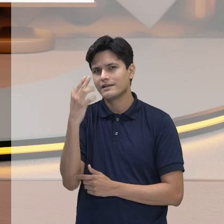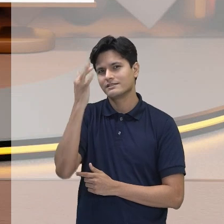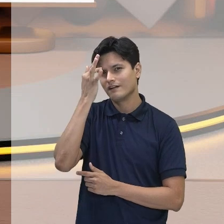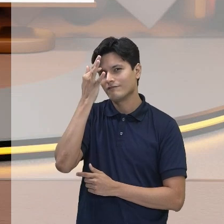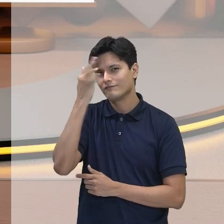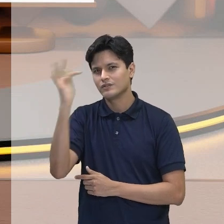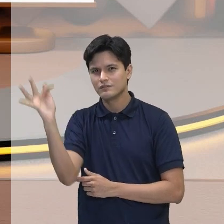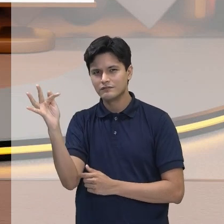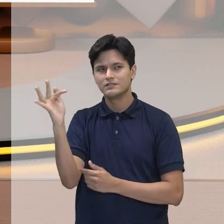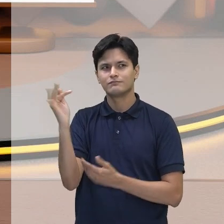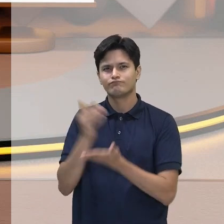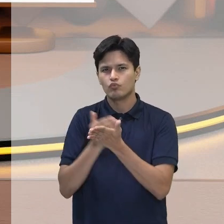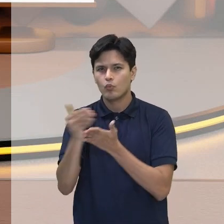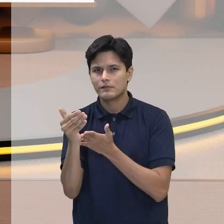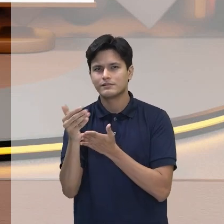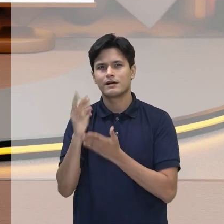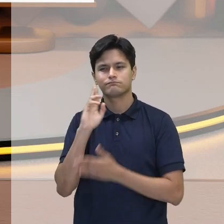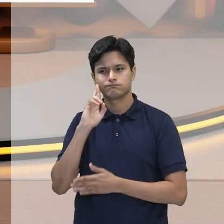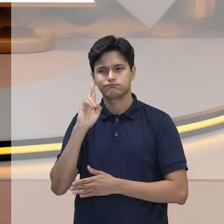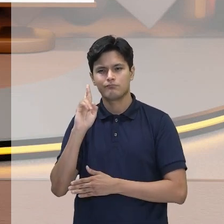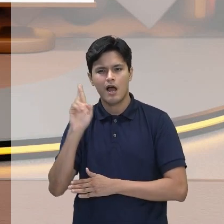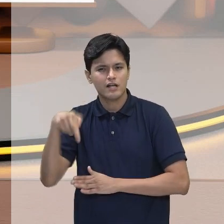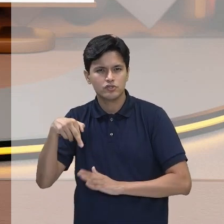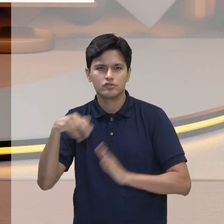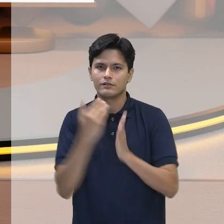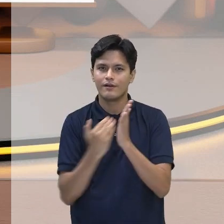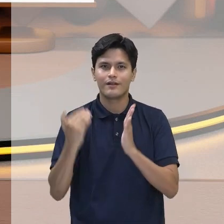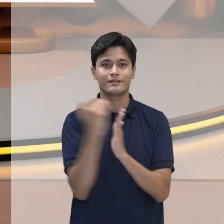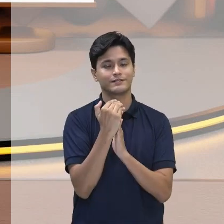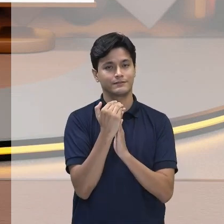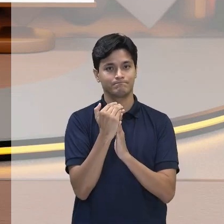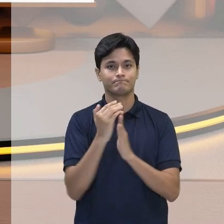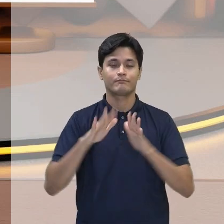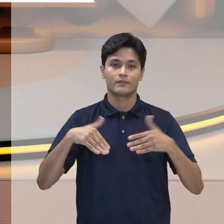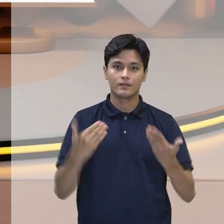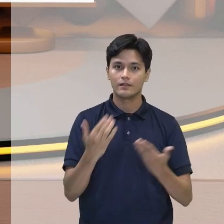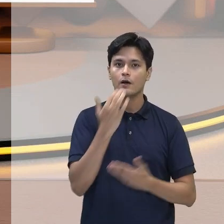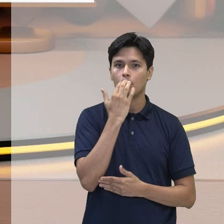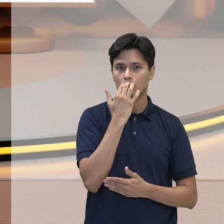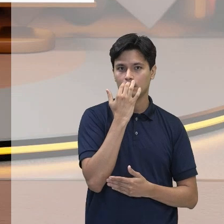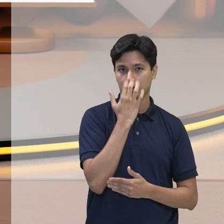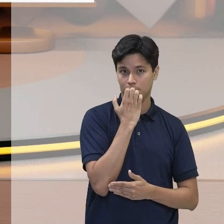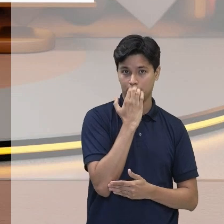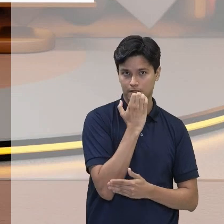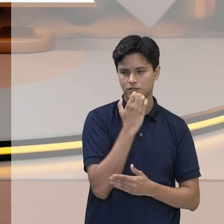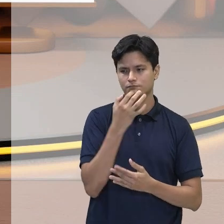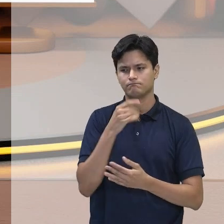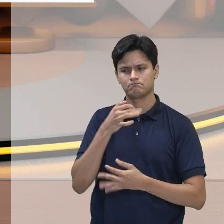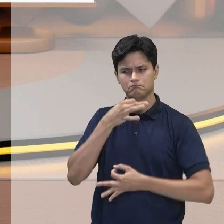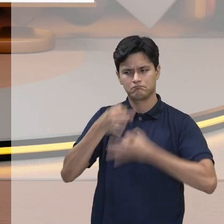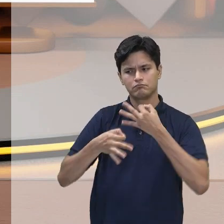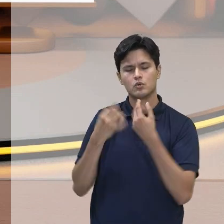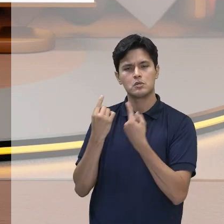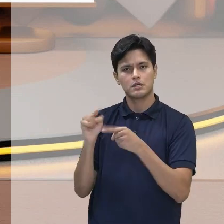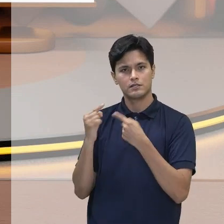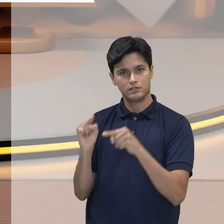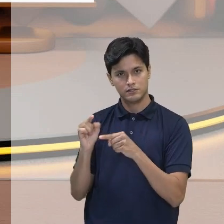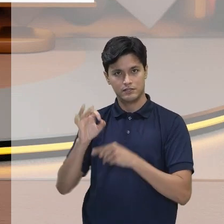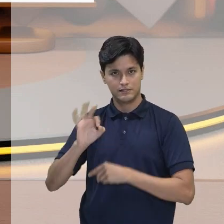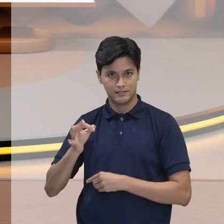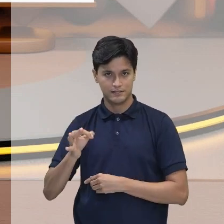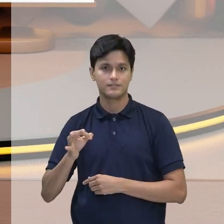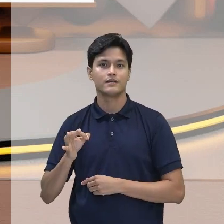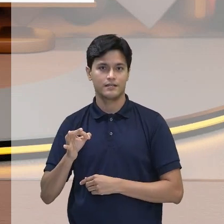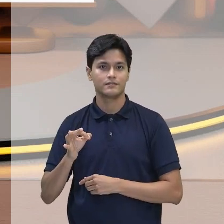racional. E Nietzsche faz essa crítica aí, tá? Depois de Sócrates, ele diz que